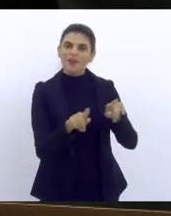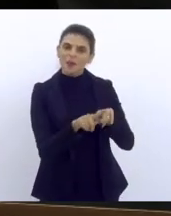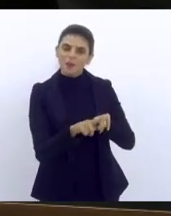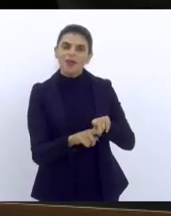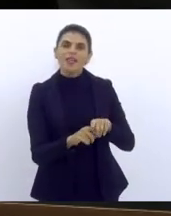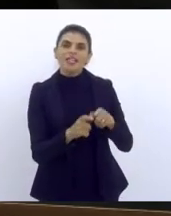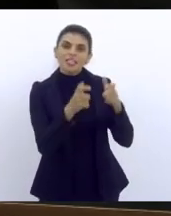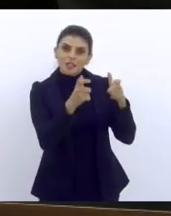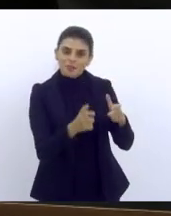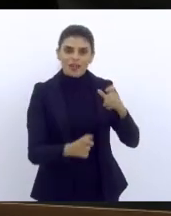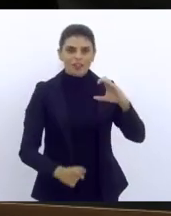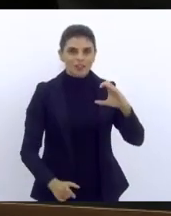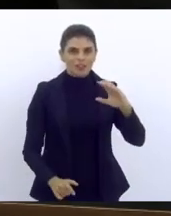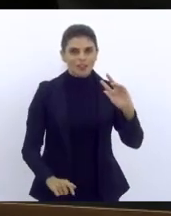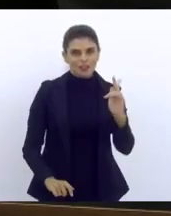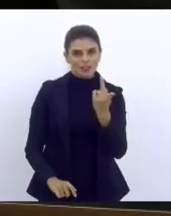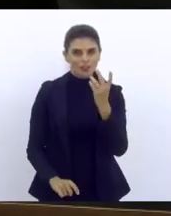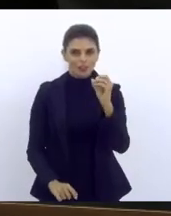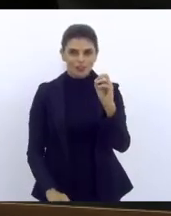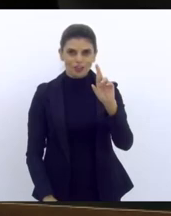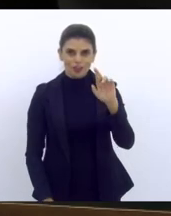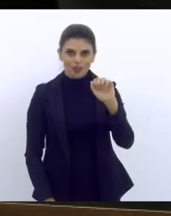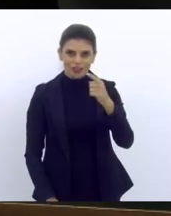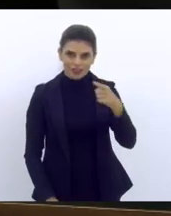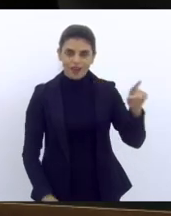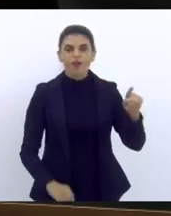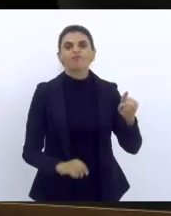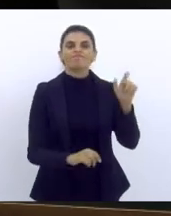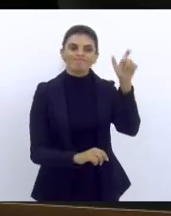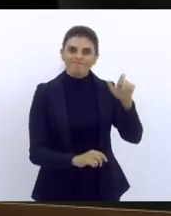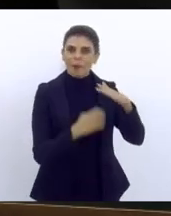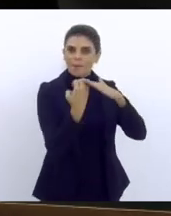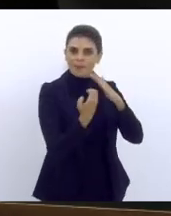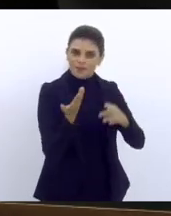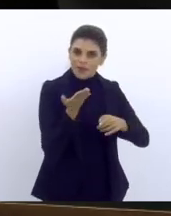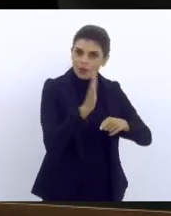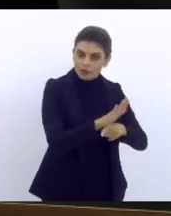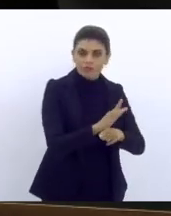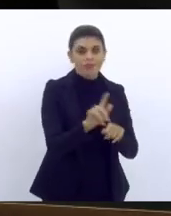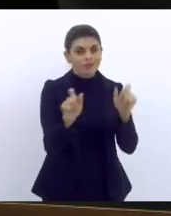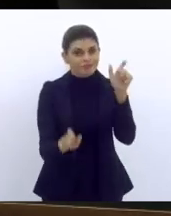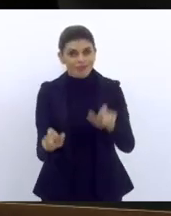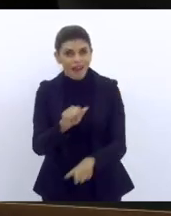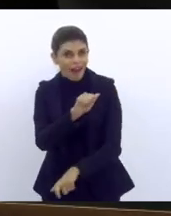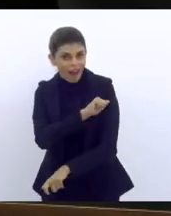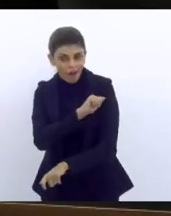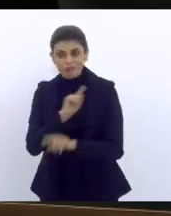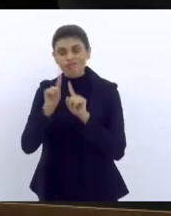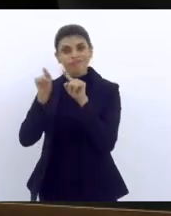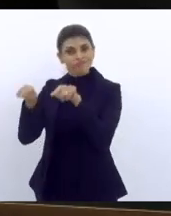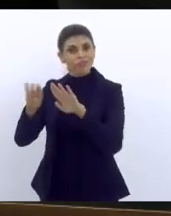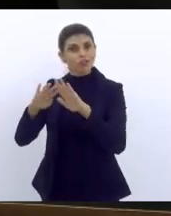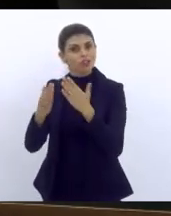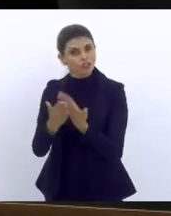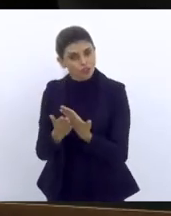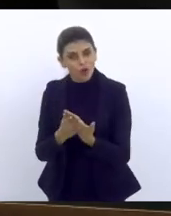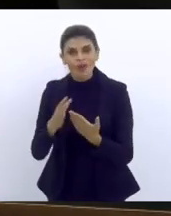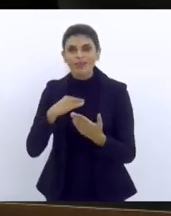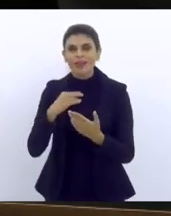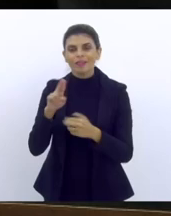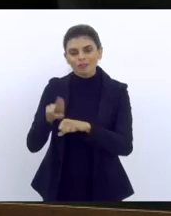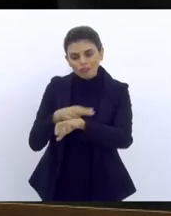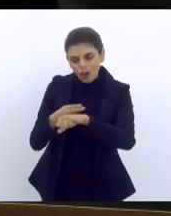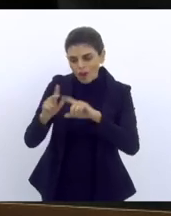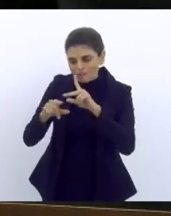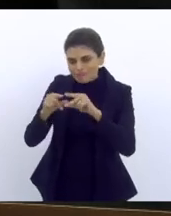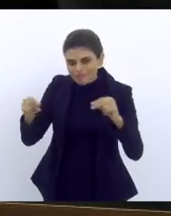Então, isso tudo envolvido em levar o garoto. Nossos alunos hoje vão para a escola, levam um bombom, levam um biscoito, levam